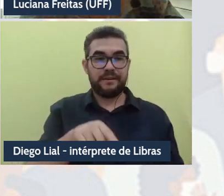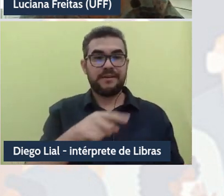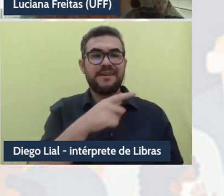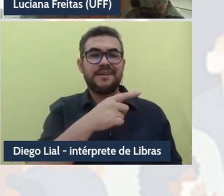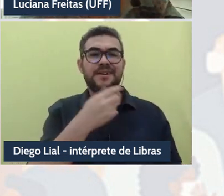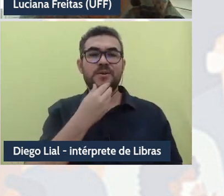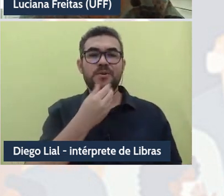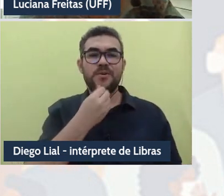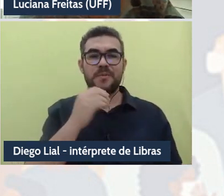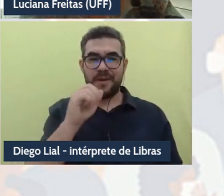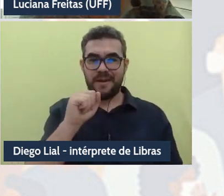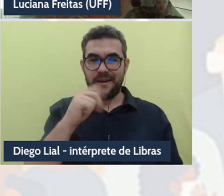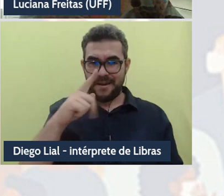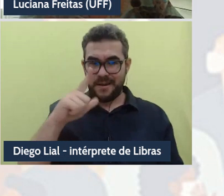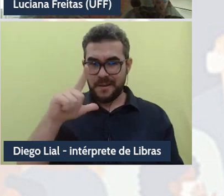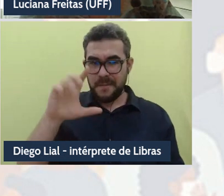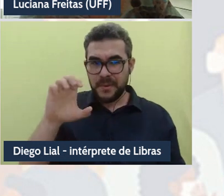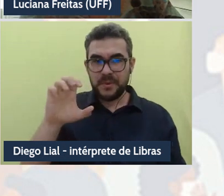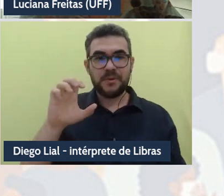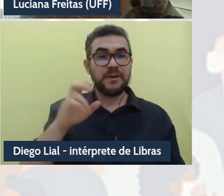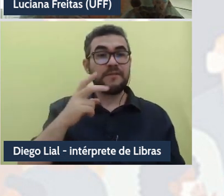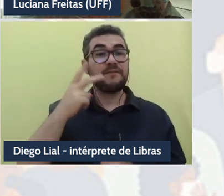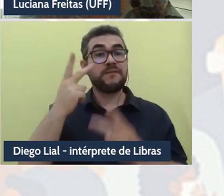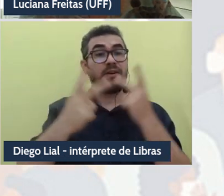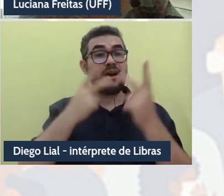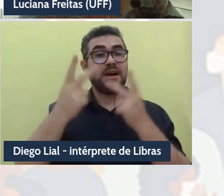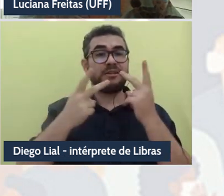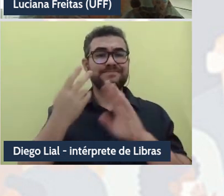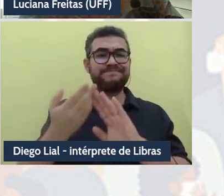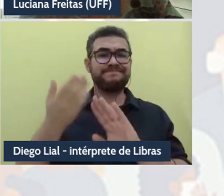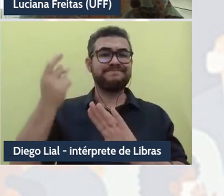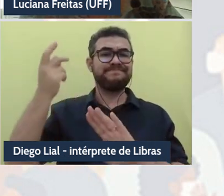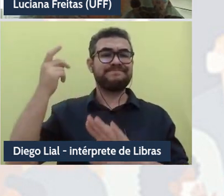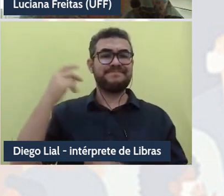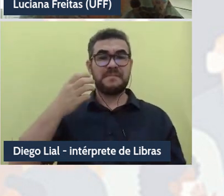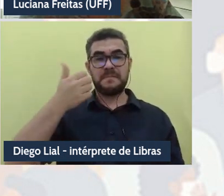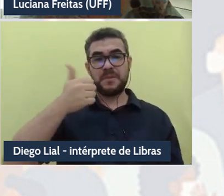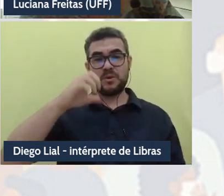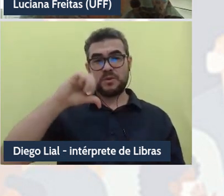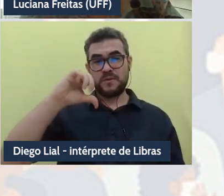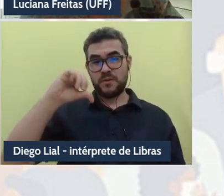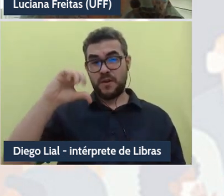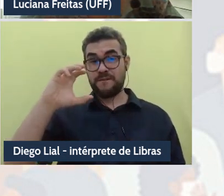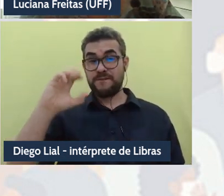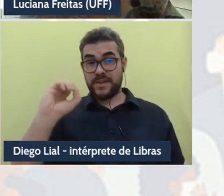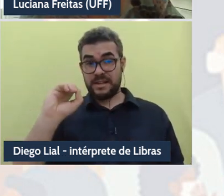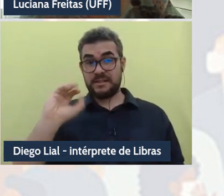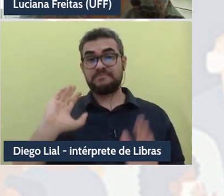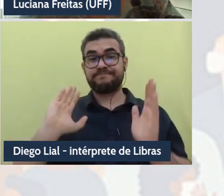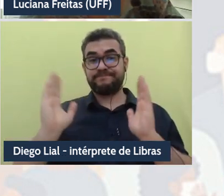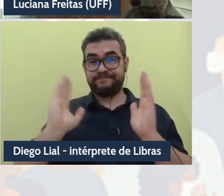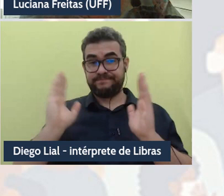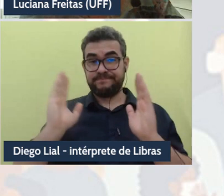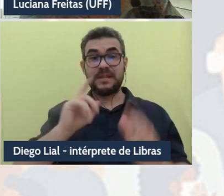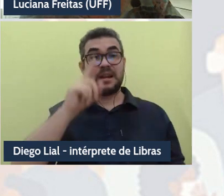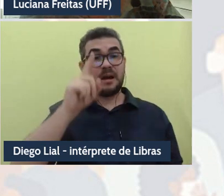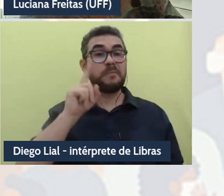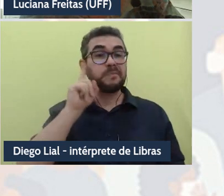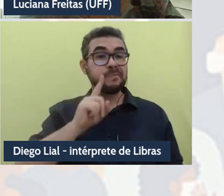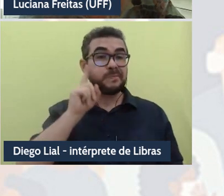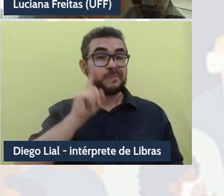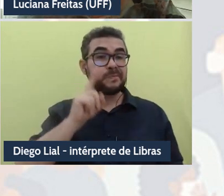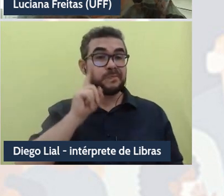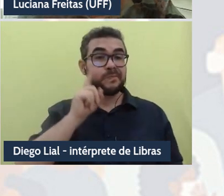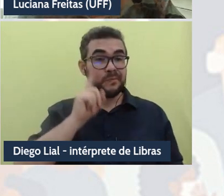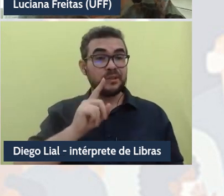anos 90, na época em que nos Estados Unidos estava também sendo construído o seu currículo nacional, que é o Common